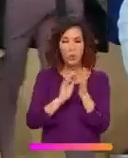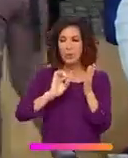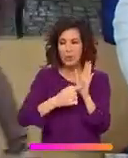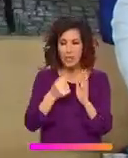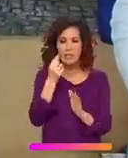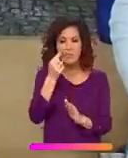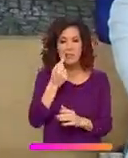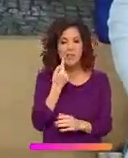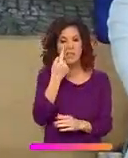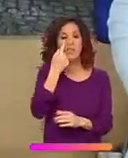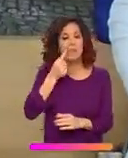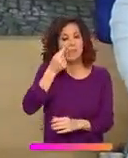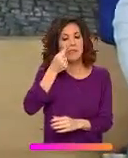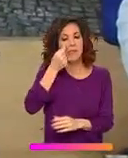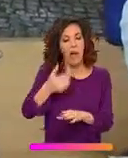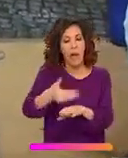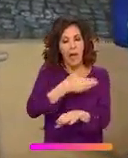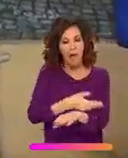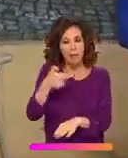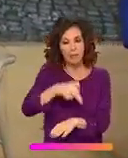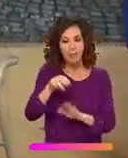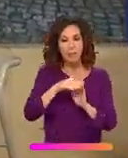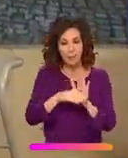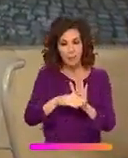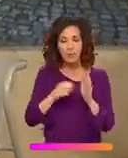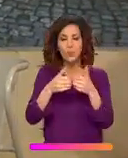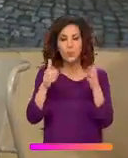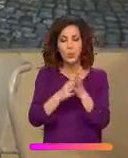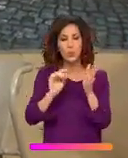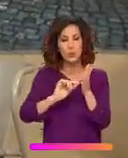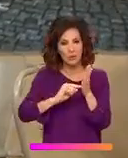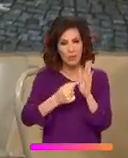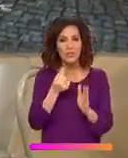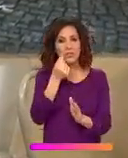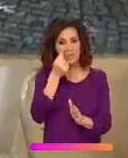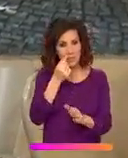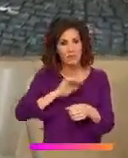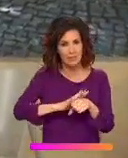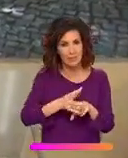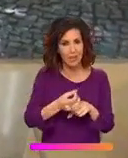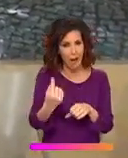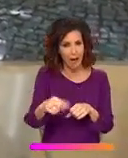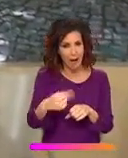Aquela zaragatoazinha antes de entrar aqui em estúdio, vocês não se viam há um ano.